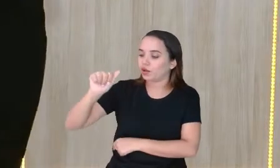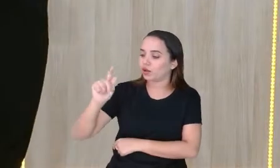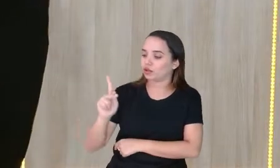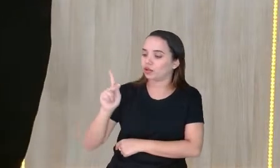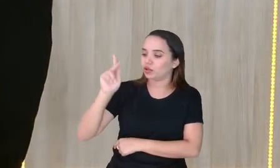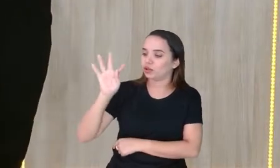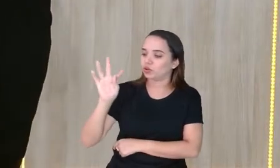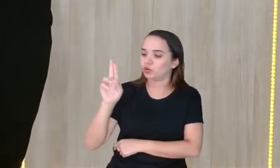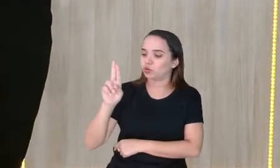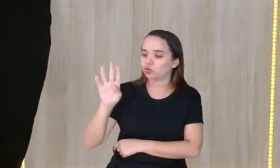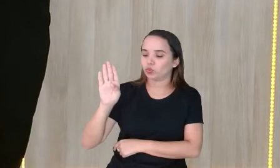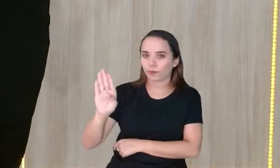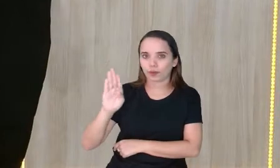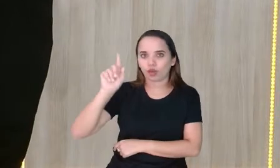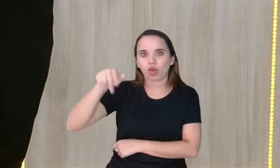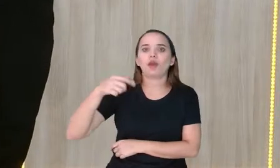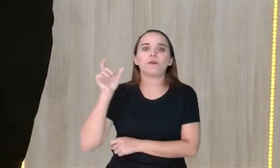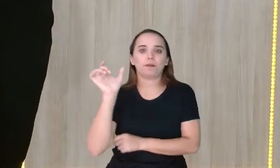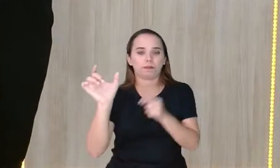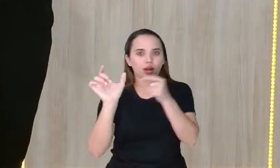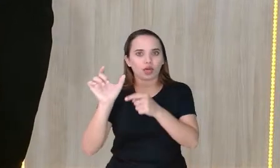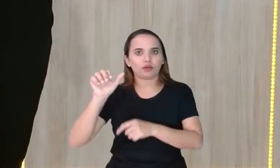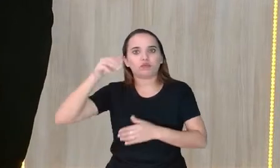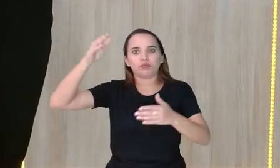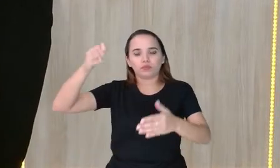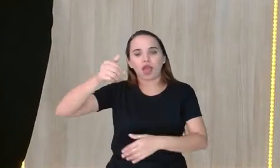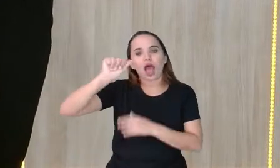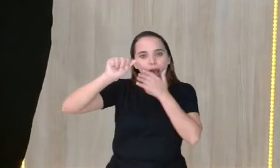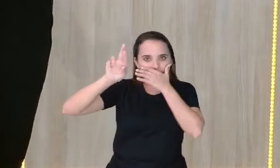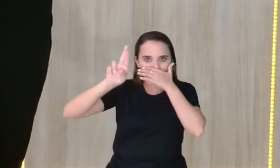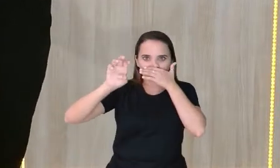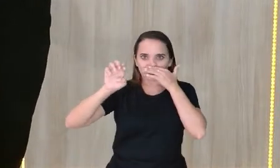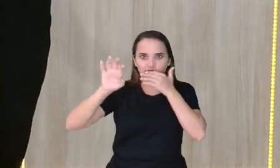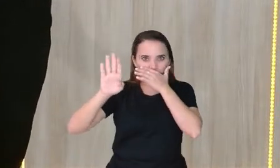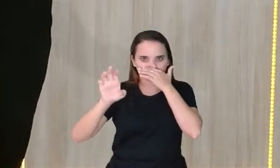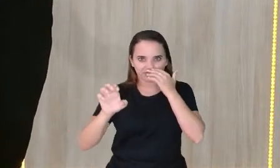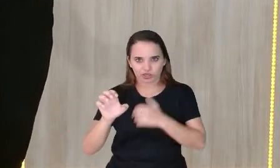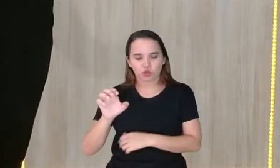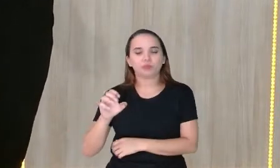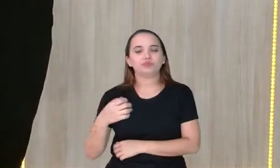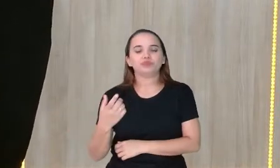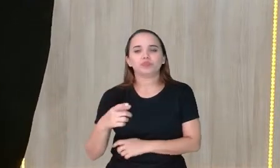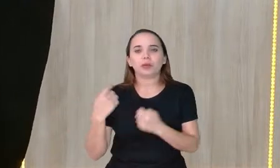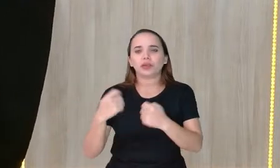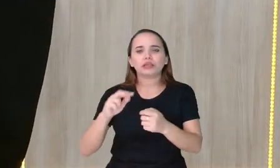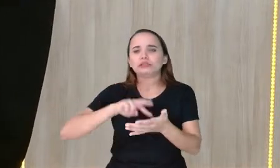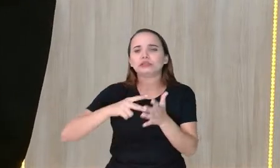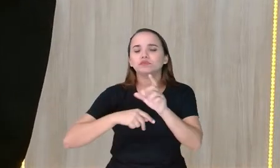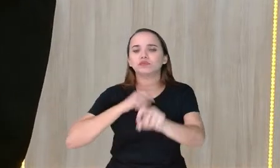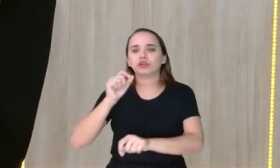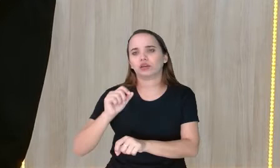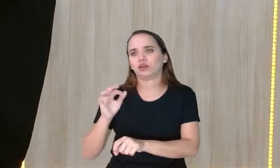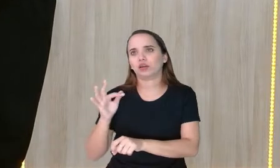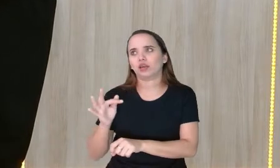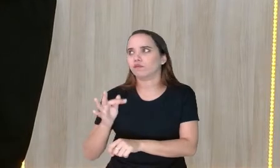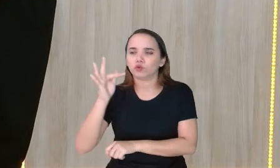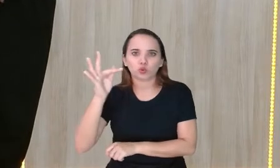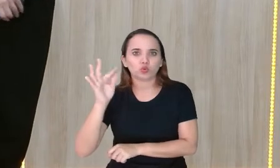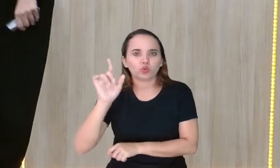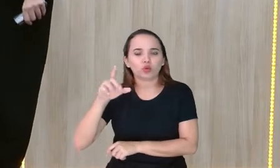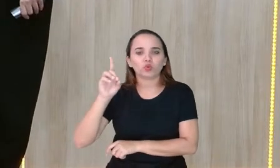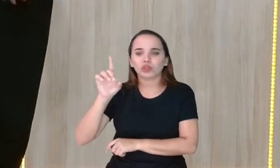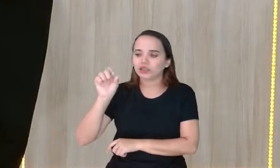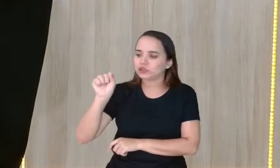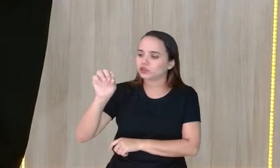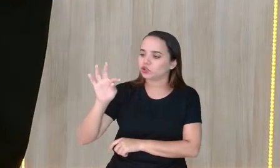para destino. Tipo, tinha algo que tinha que ser, tá? Então, veja.